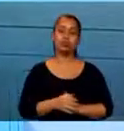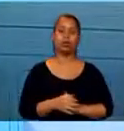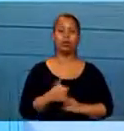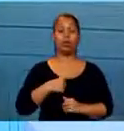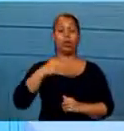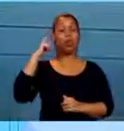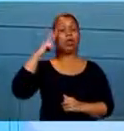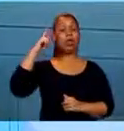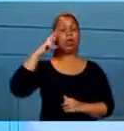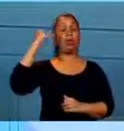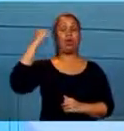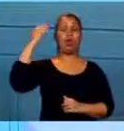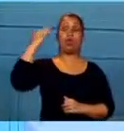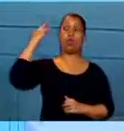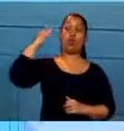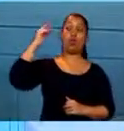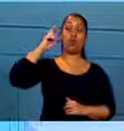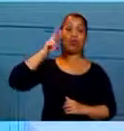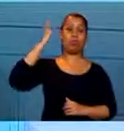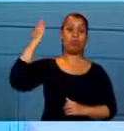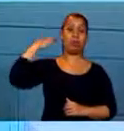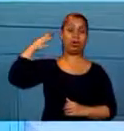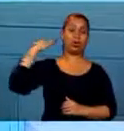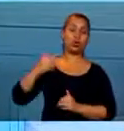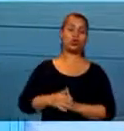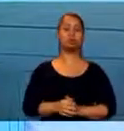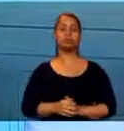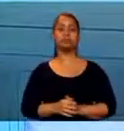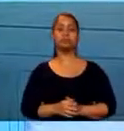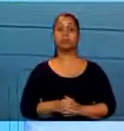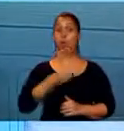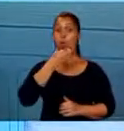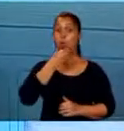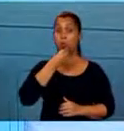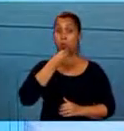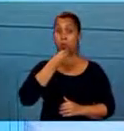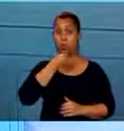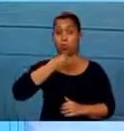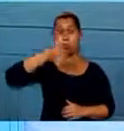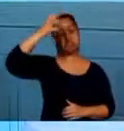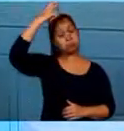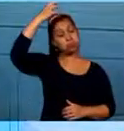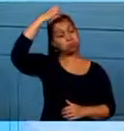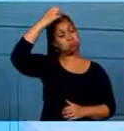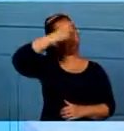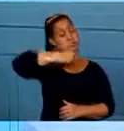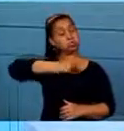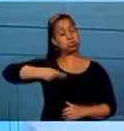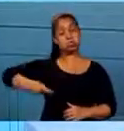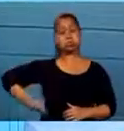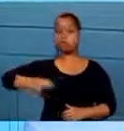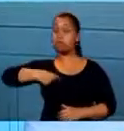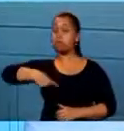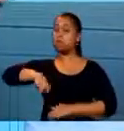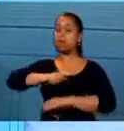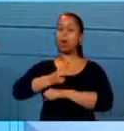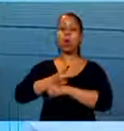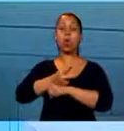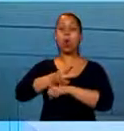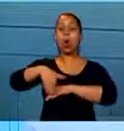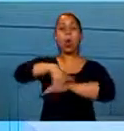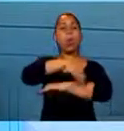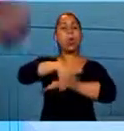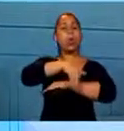fez lembrar uma historinha árabe que diz que um príncipe certa ocasião, saiu às ruas da